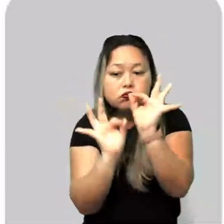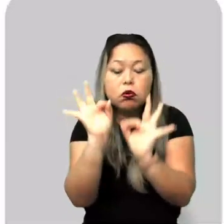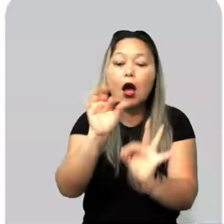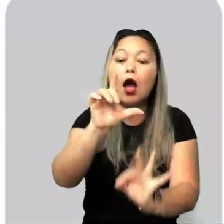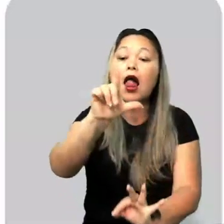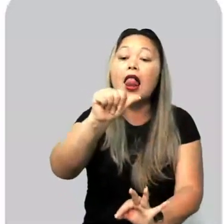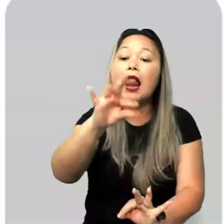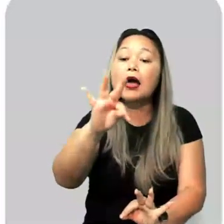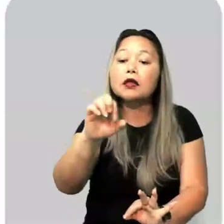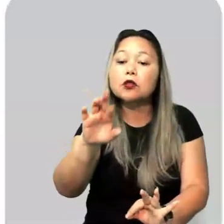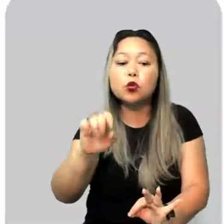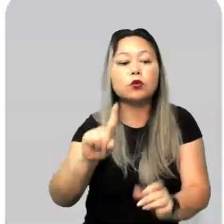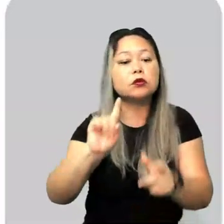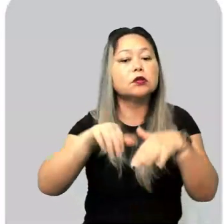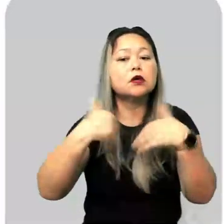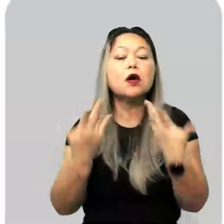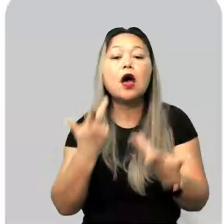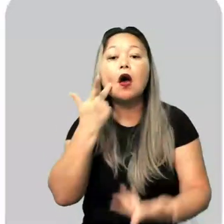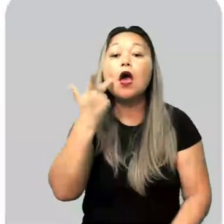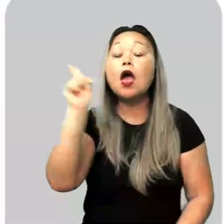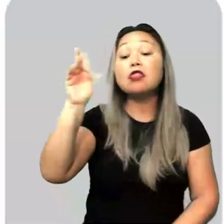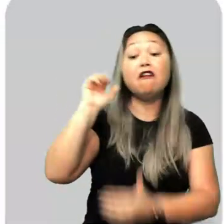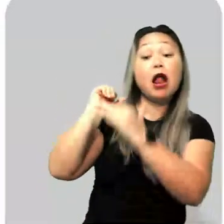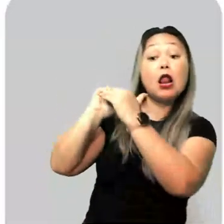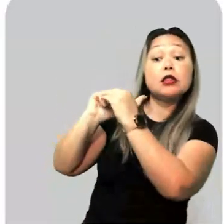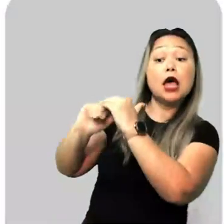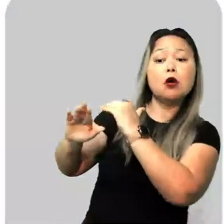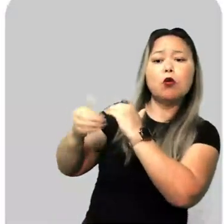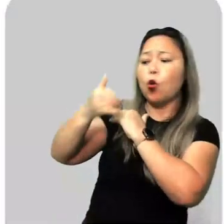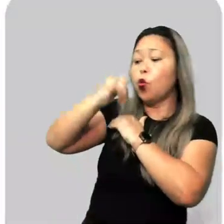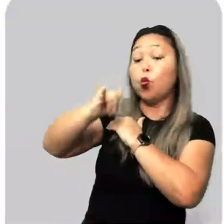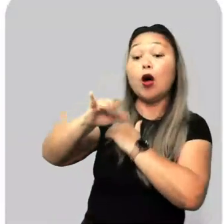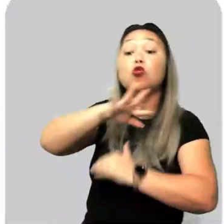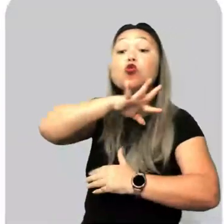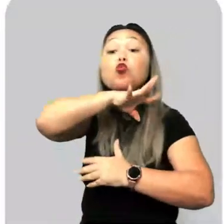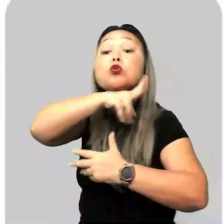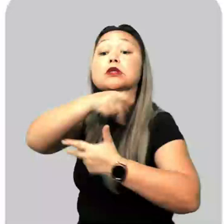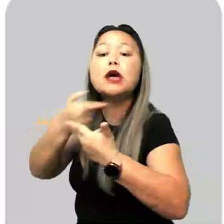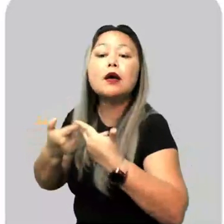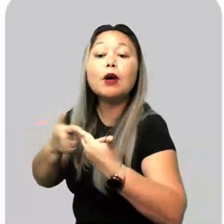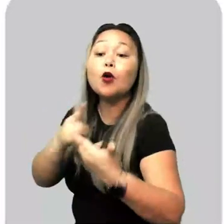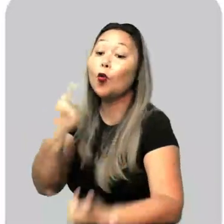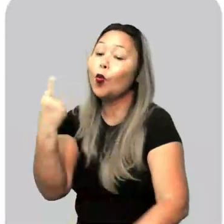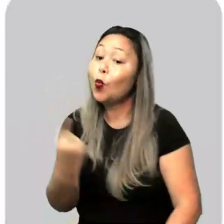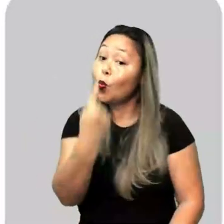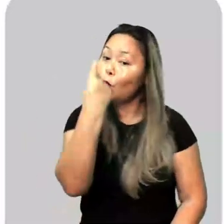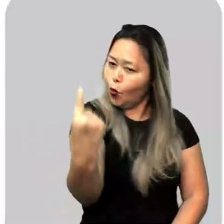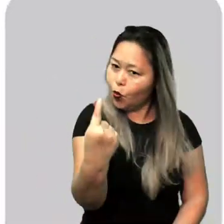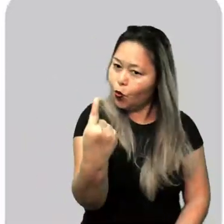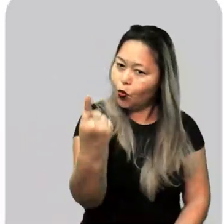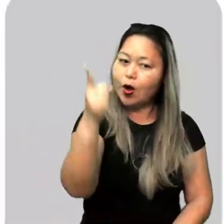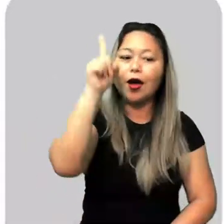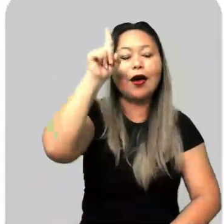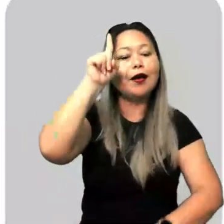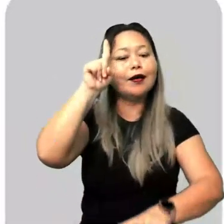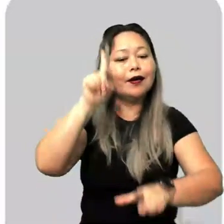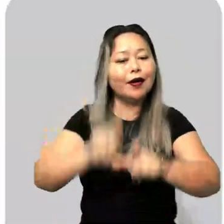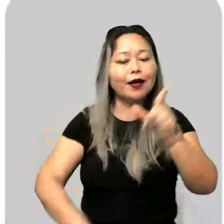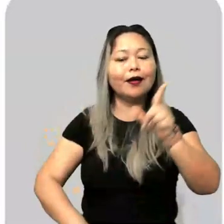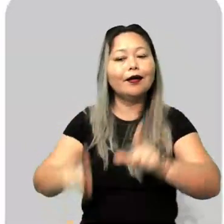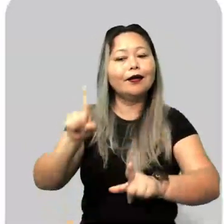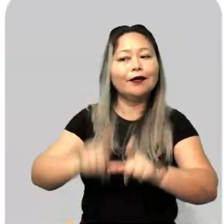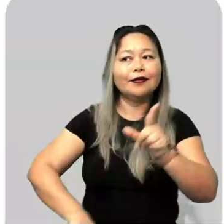tá? Mas a questão tá querendo saber da reserva energética dos animais. E só pode ser a letra D de